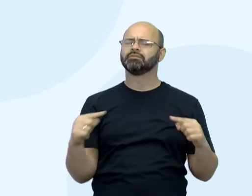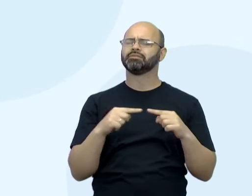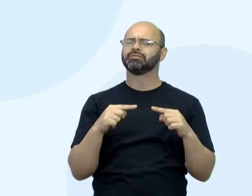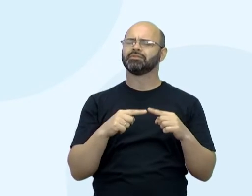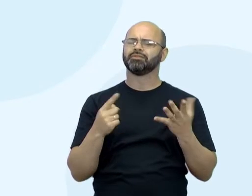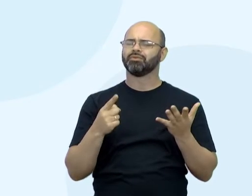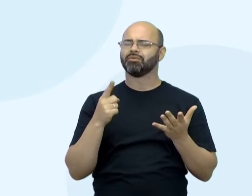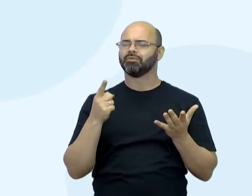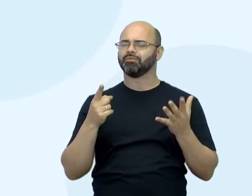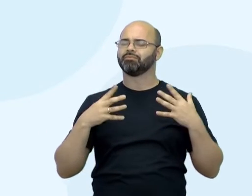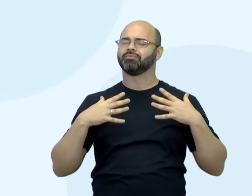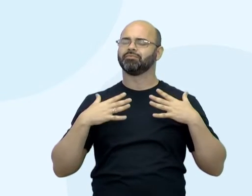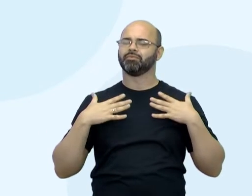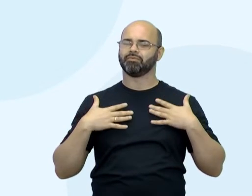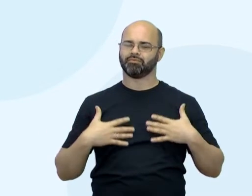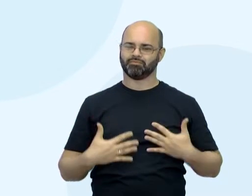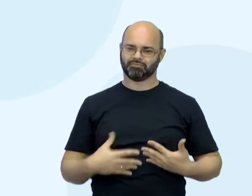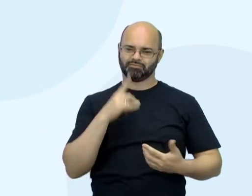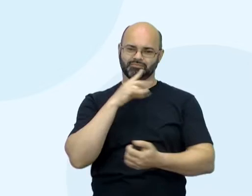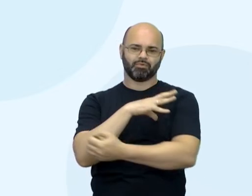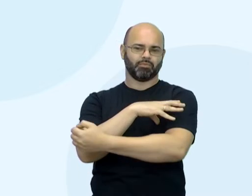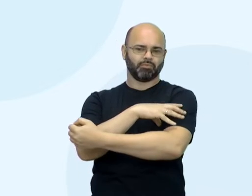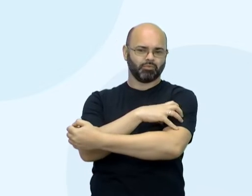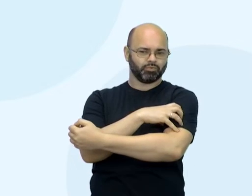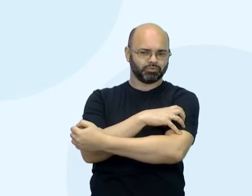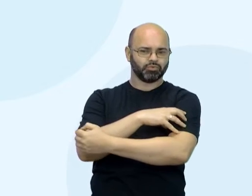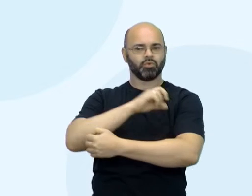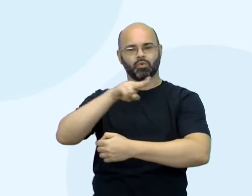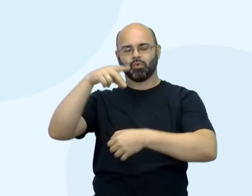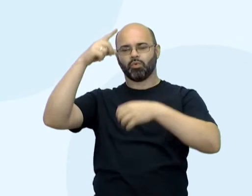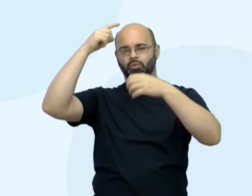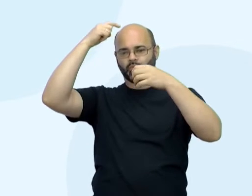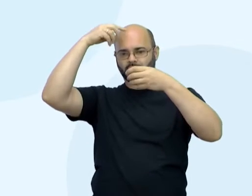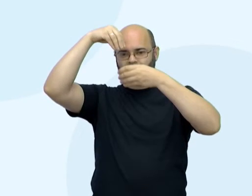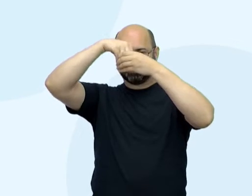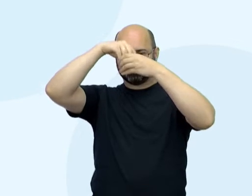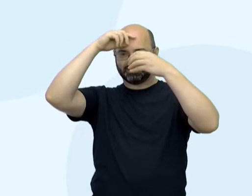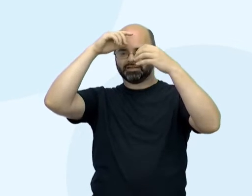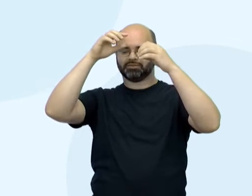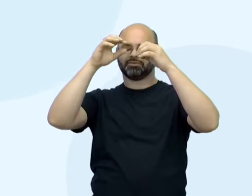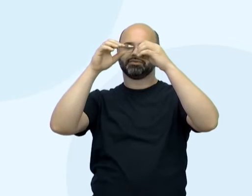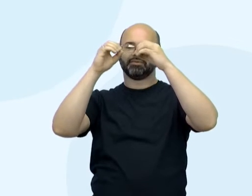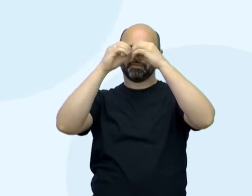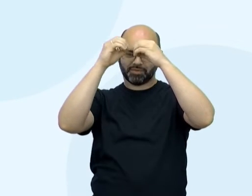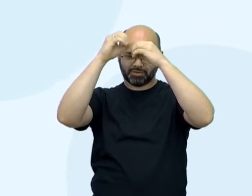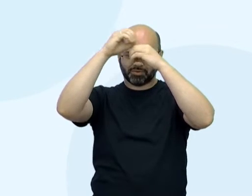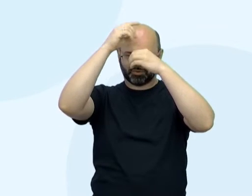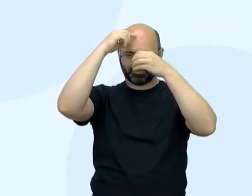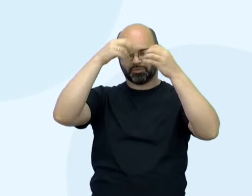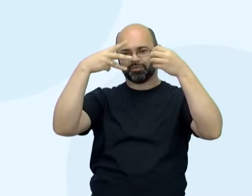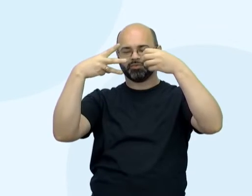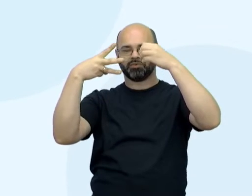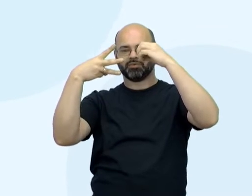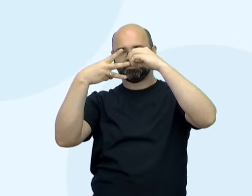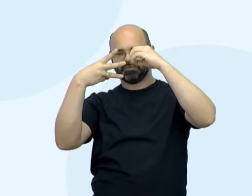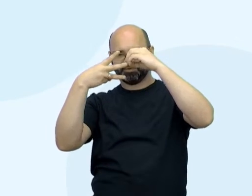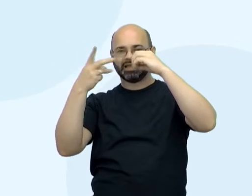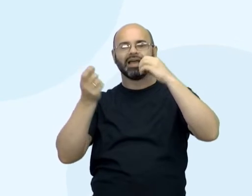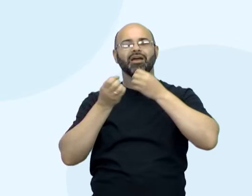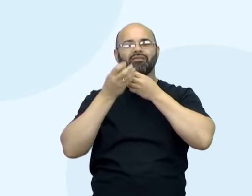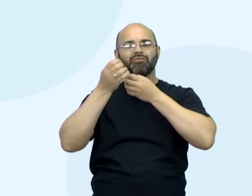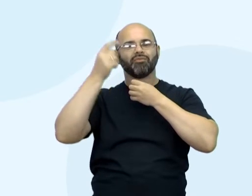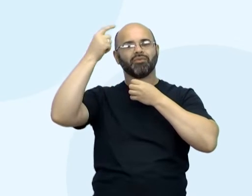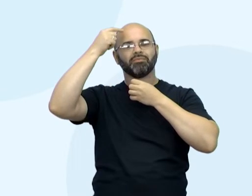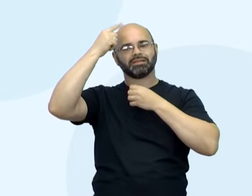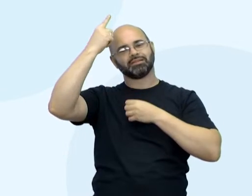mesmo? Informações vindas do cérebro passam pelos neurônios promovendo uma ação dos músculos. Olha que organizadinho, legalzinho. E